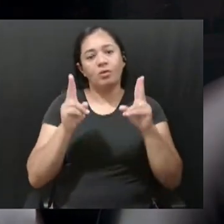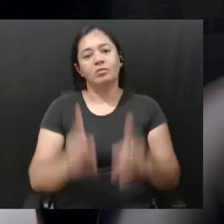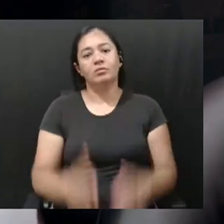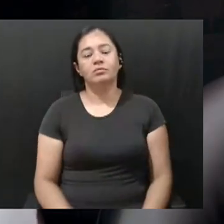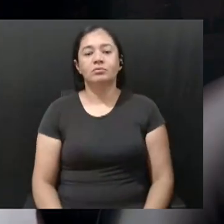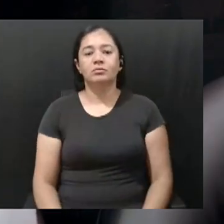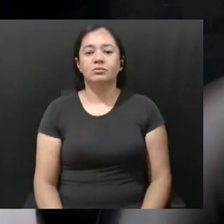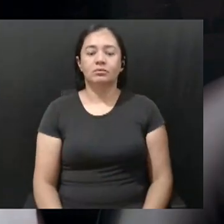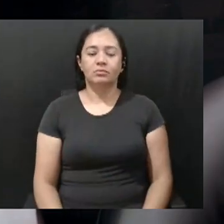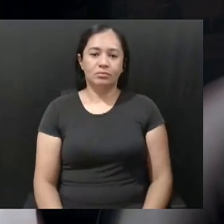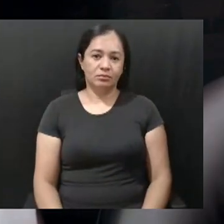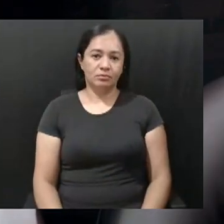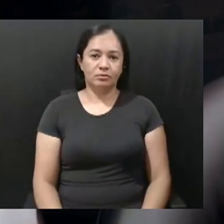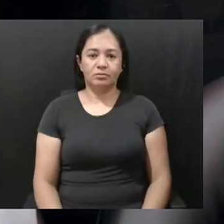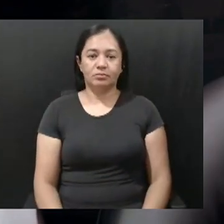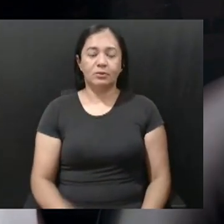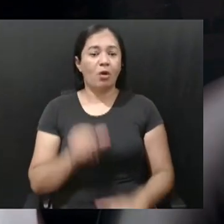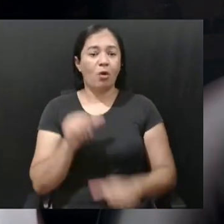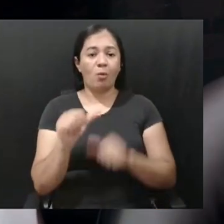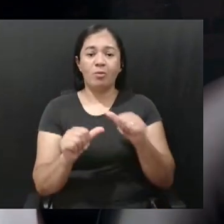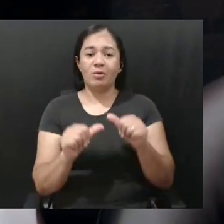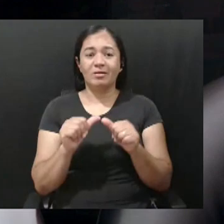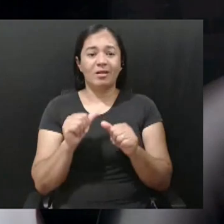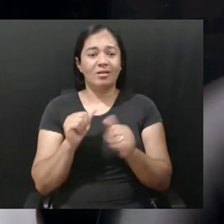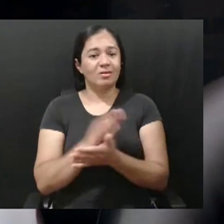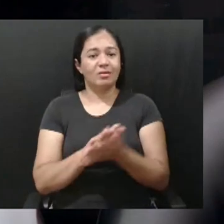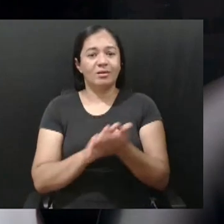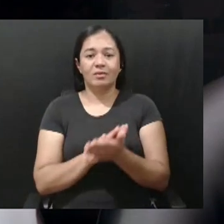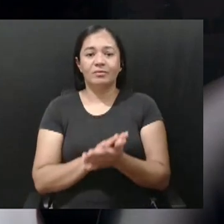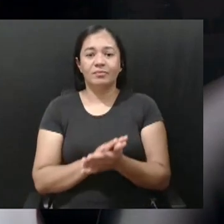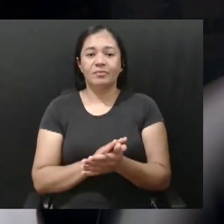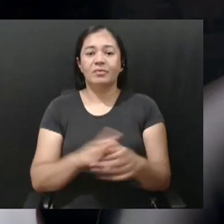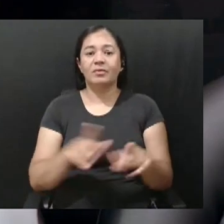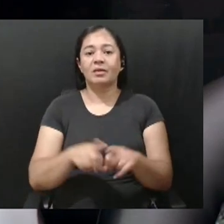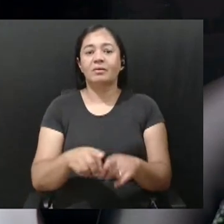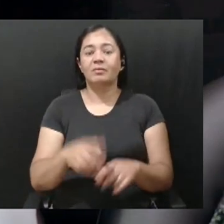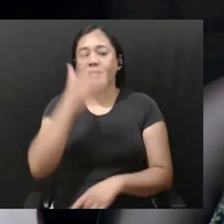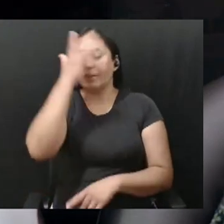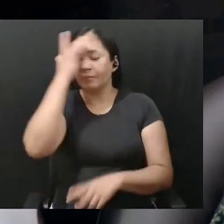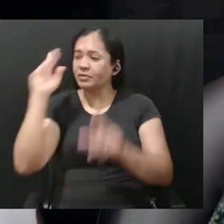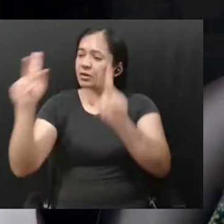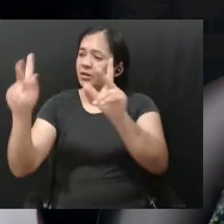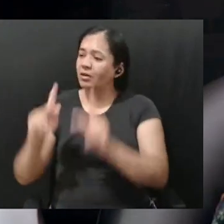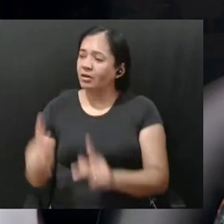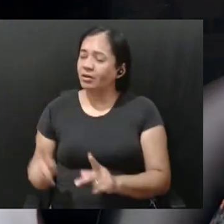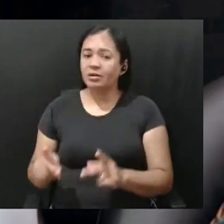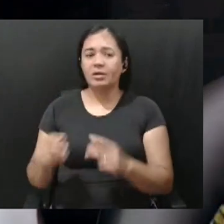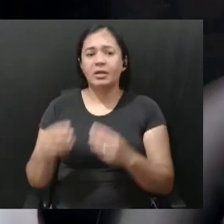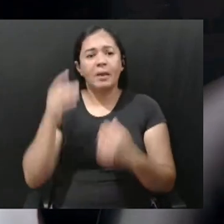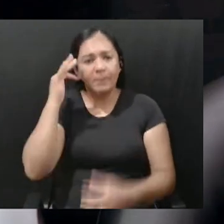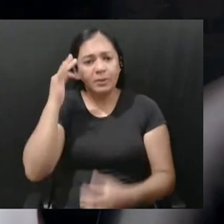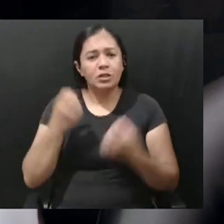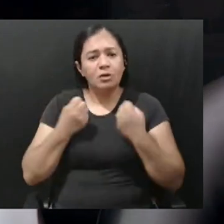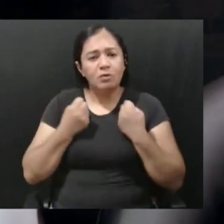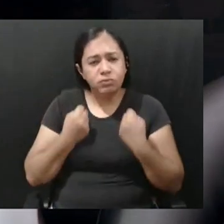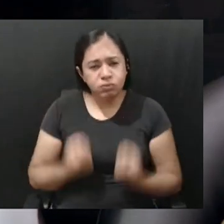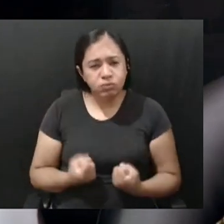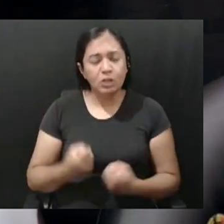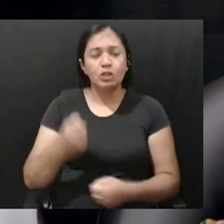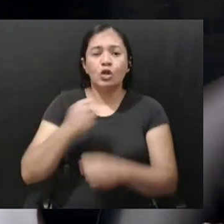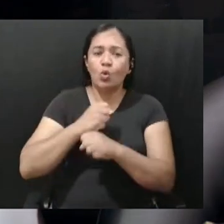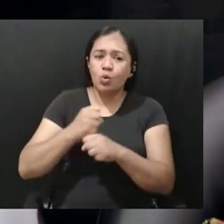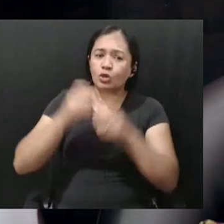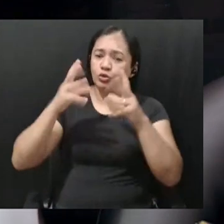mudando de papel ali. A mesma coisa é a pessoa que é pacificadora. Imagina que pesado que é todo ano, ano após ano, você ser o pacificador,